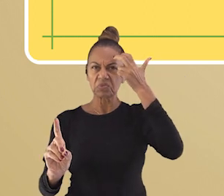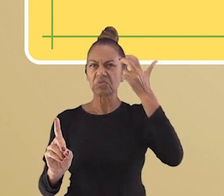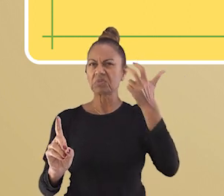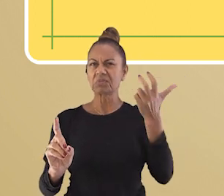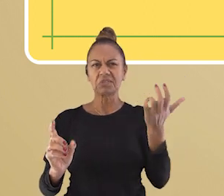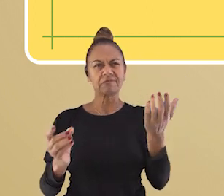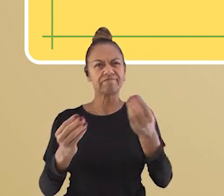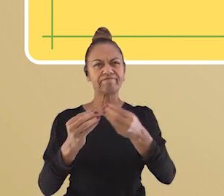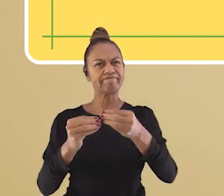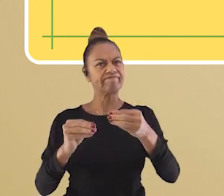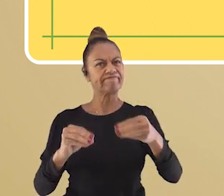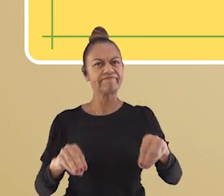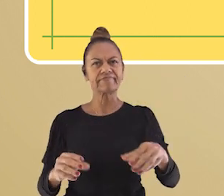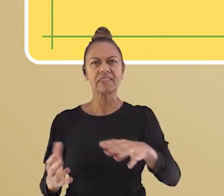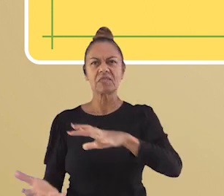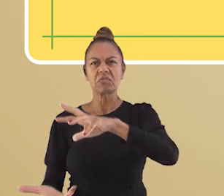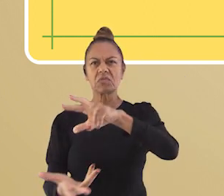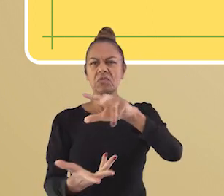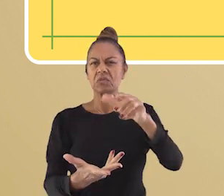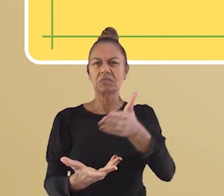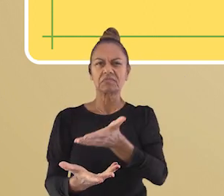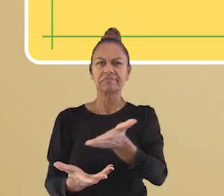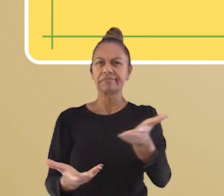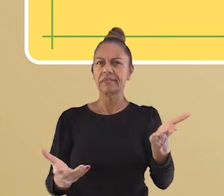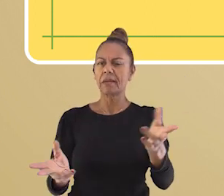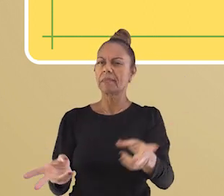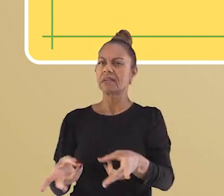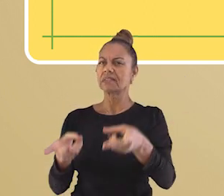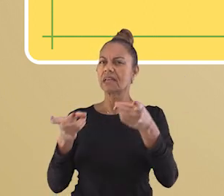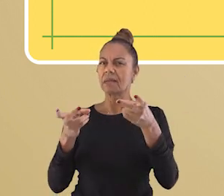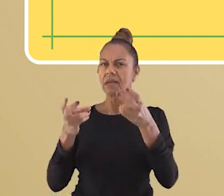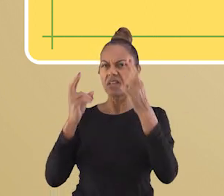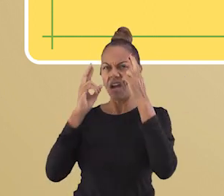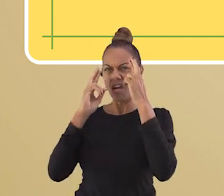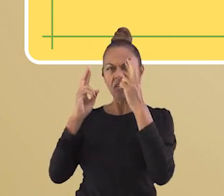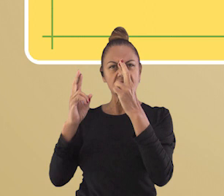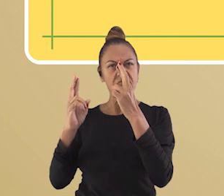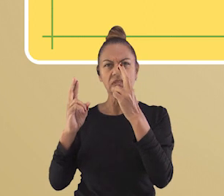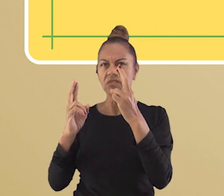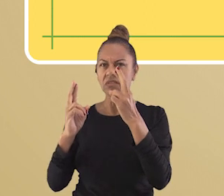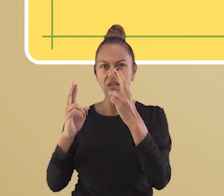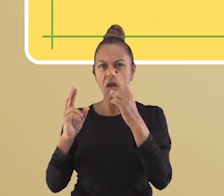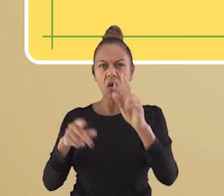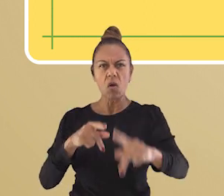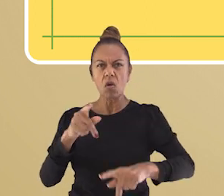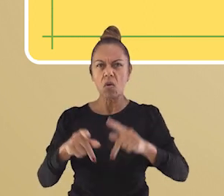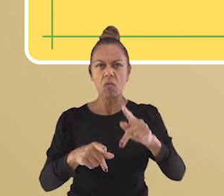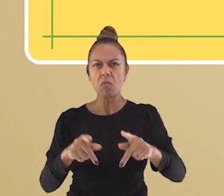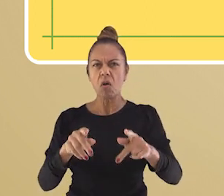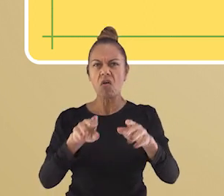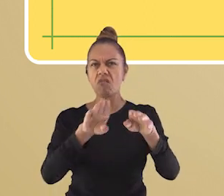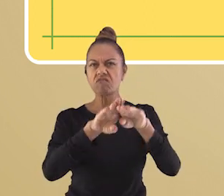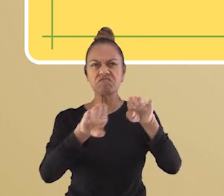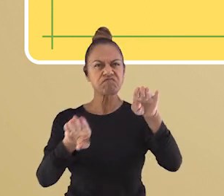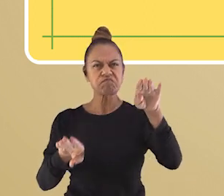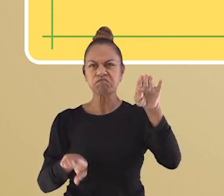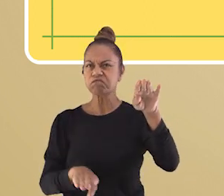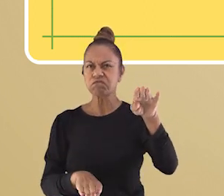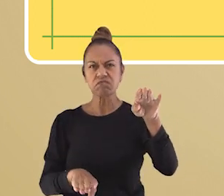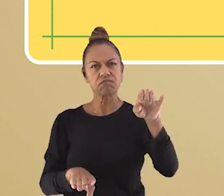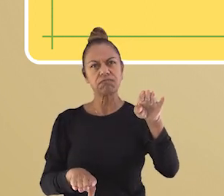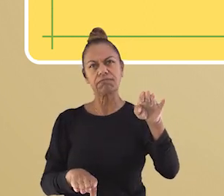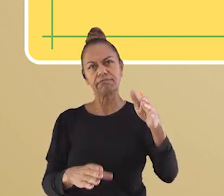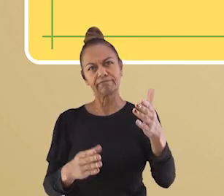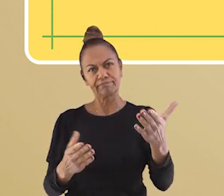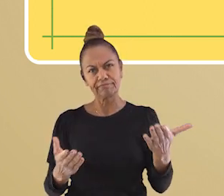mundo, buscando um olhar crítico sobre o desrespeito e a inferiorização de povos, etnias e